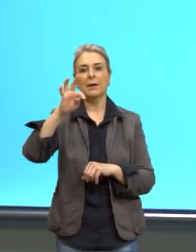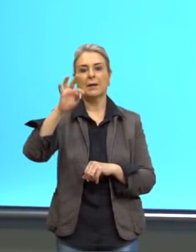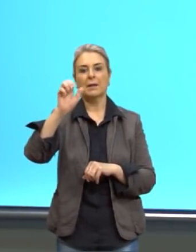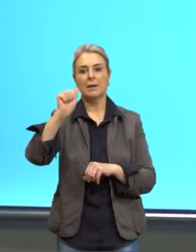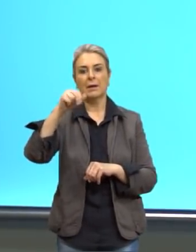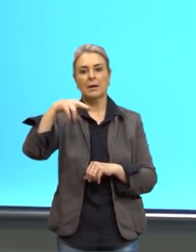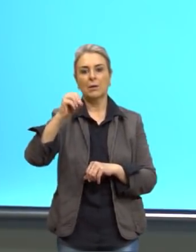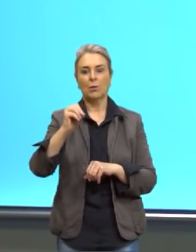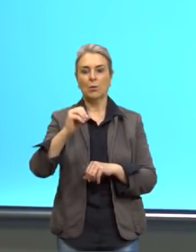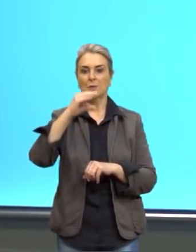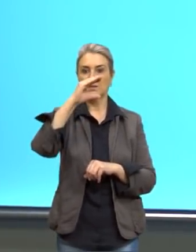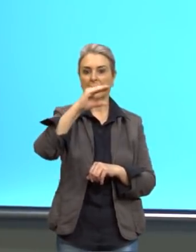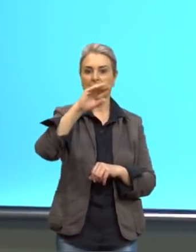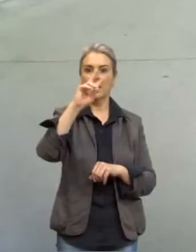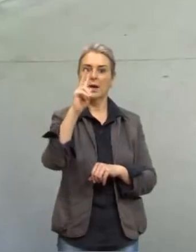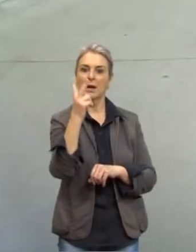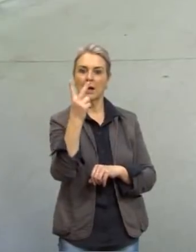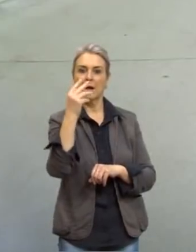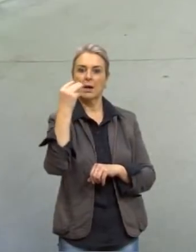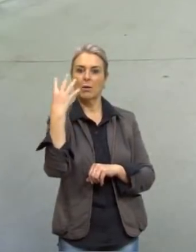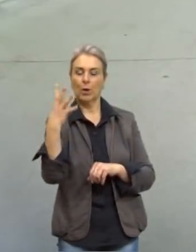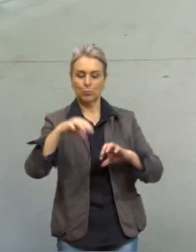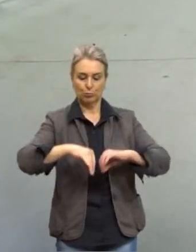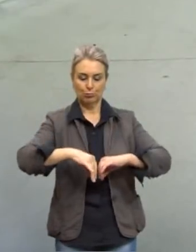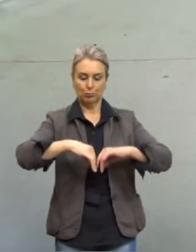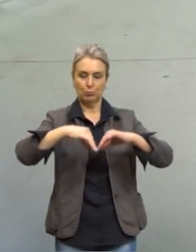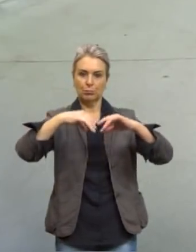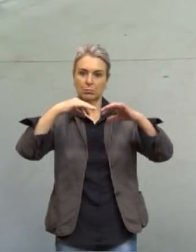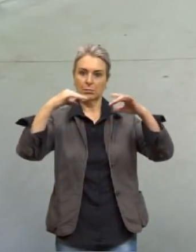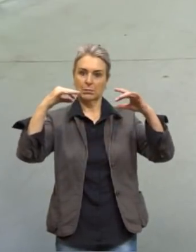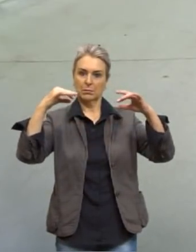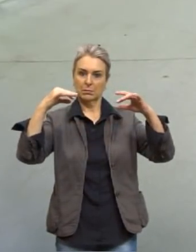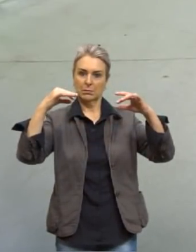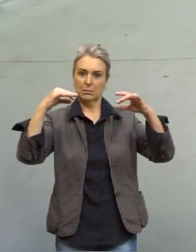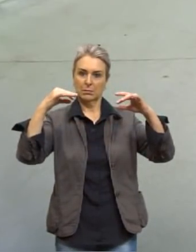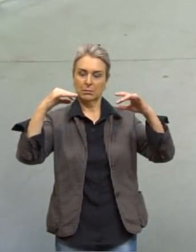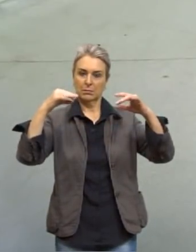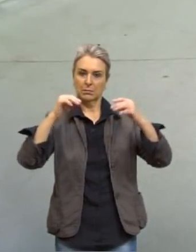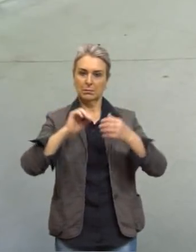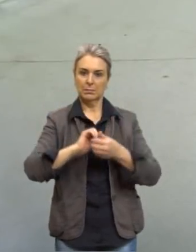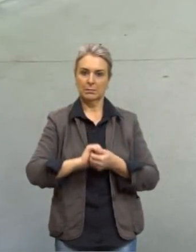ch4 tá o ch4 que é o gás metano